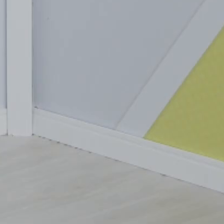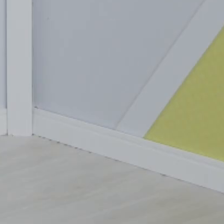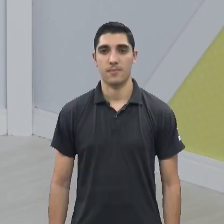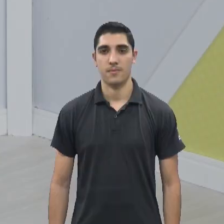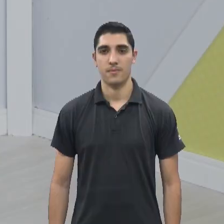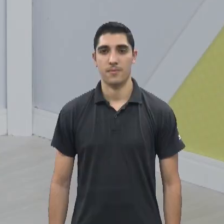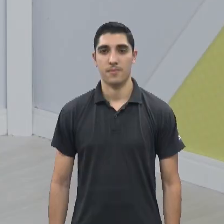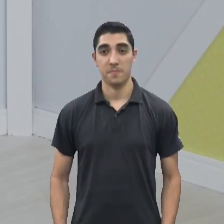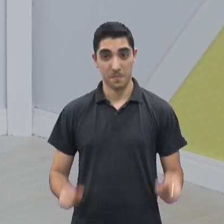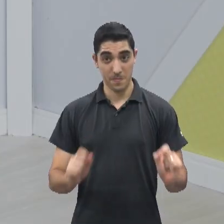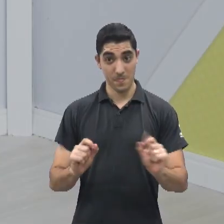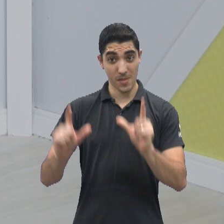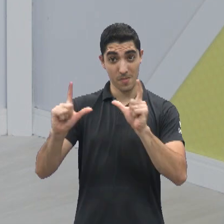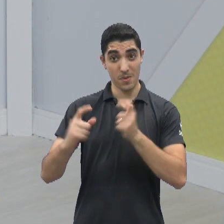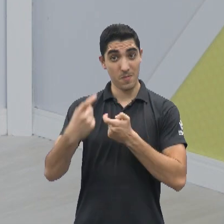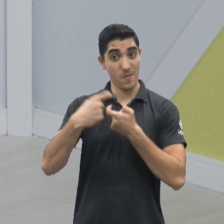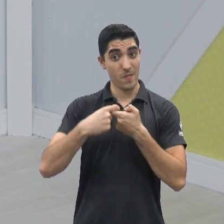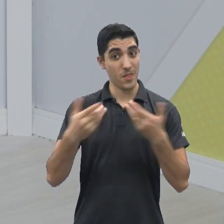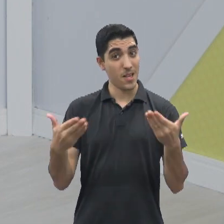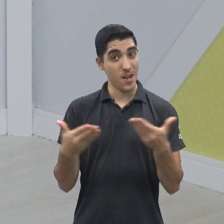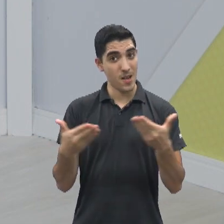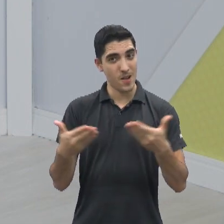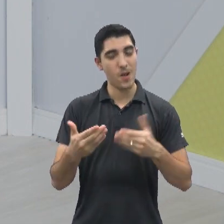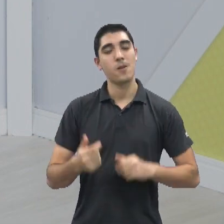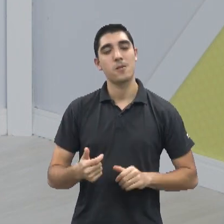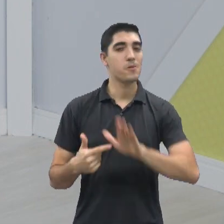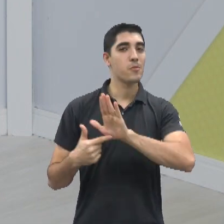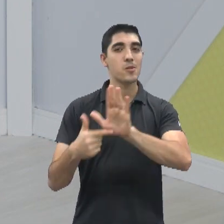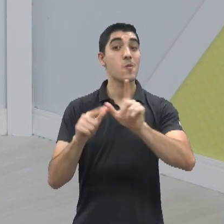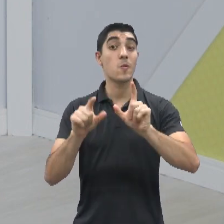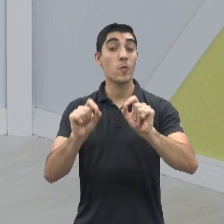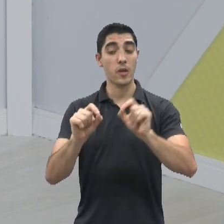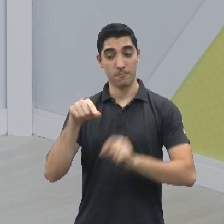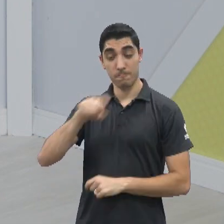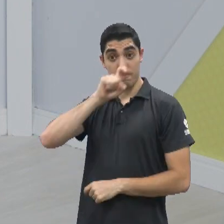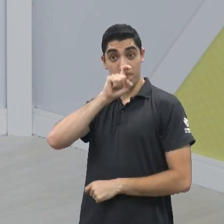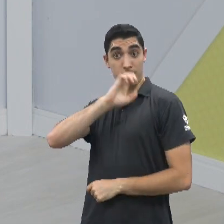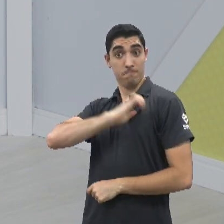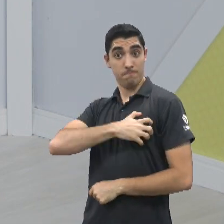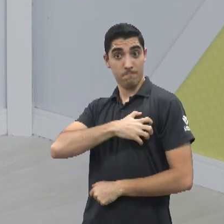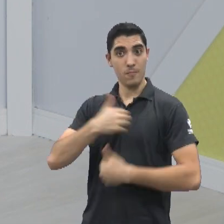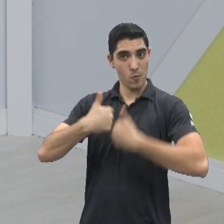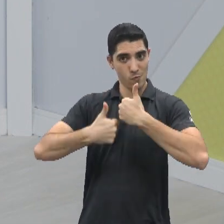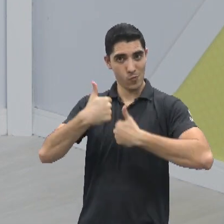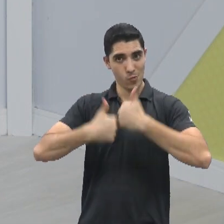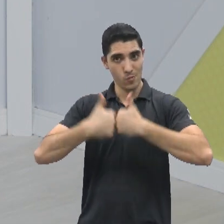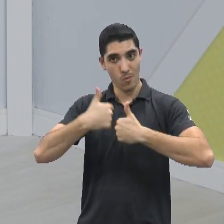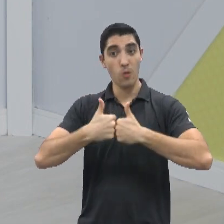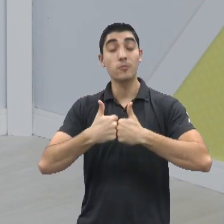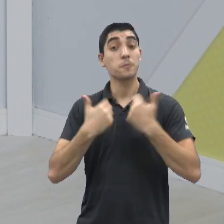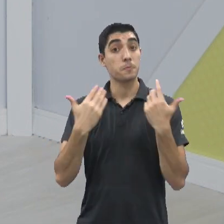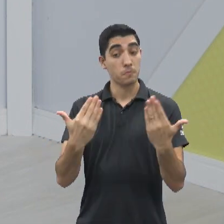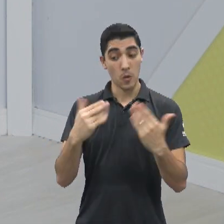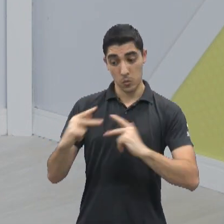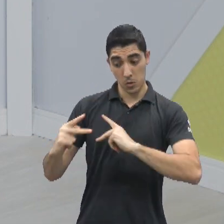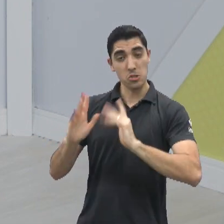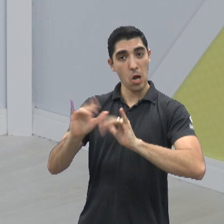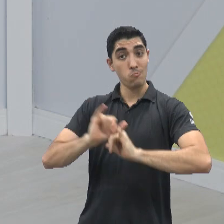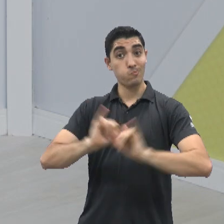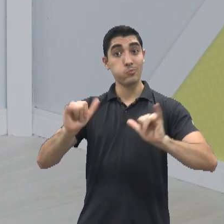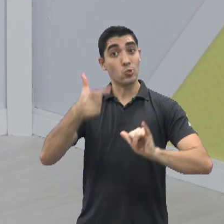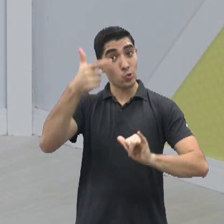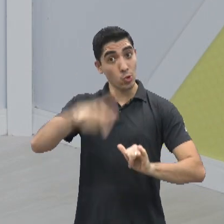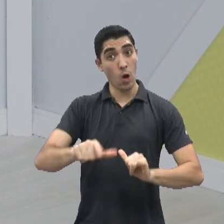De volta com o último bloco do Hora do Esporte, falando agora da Águia do Vale, porque o São José anunciou mais um reforço para a temporada